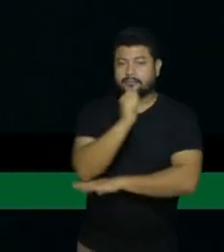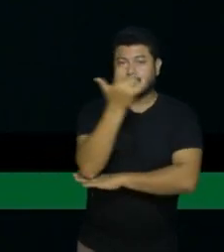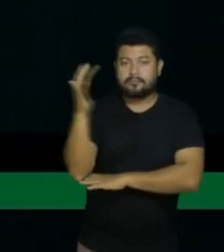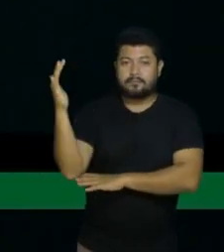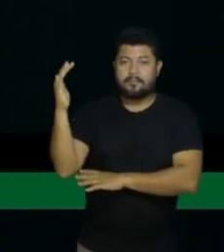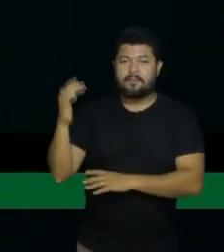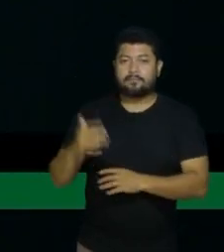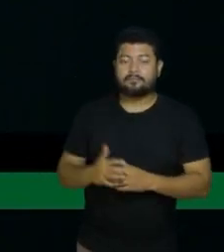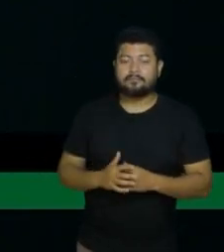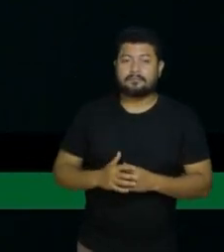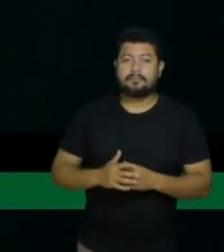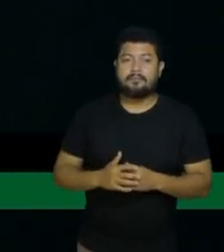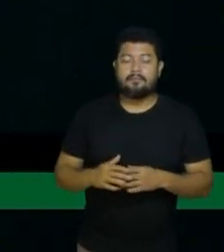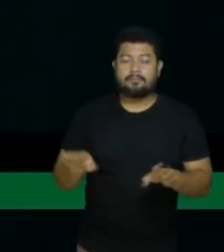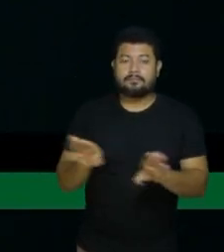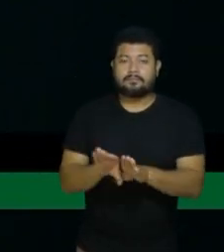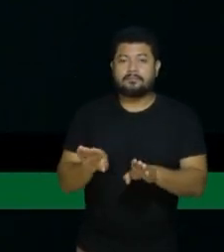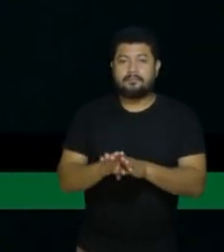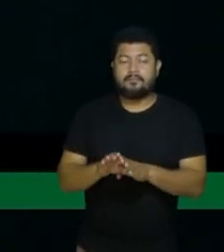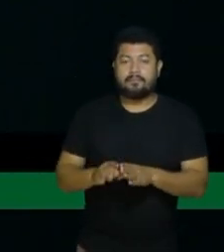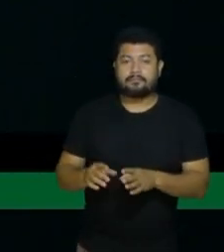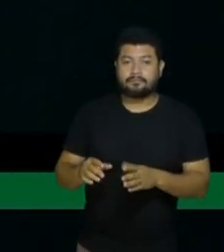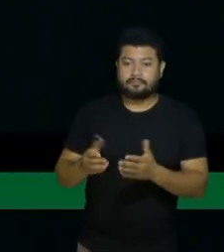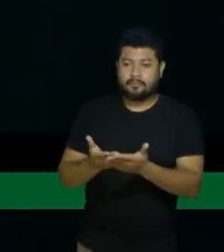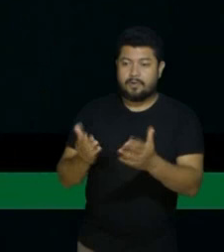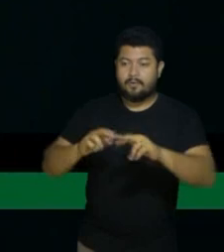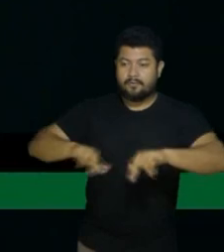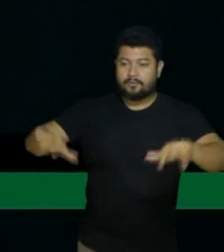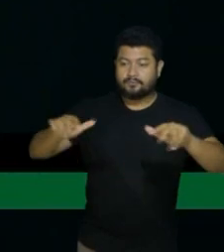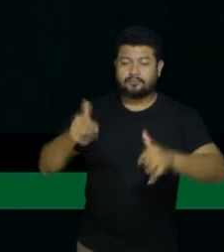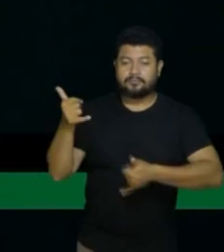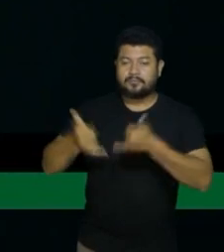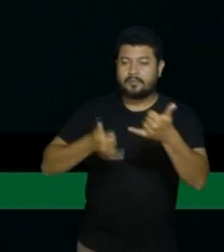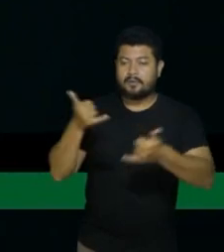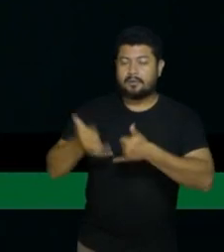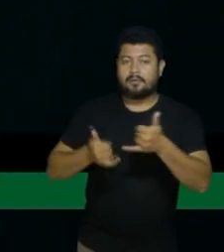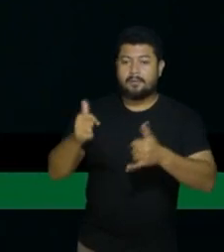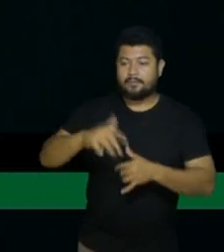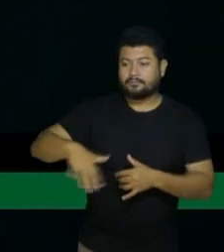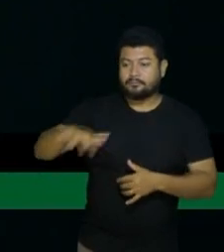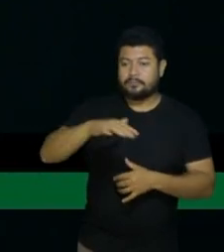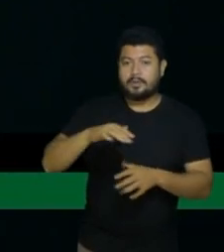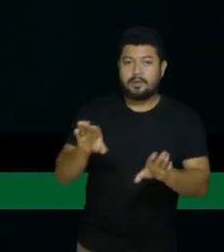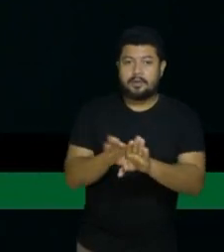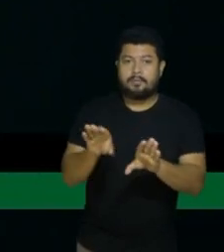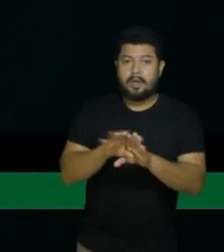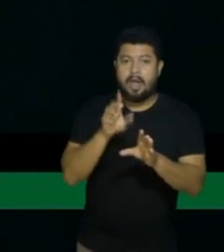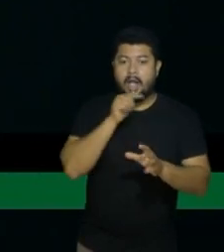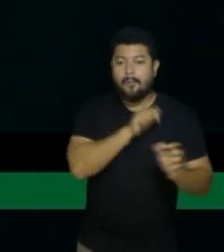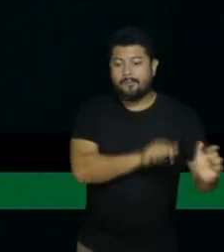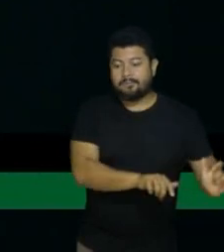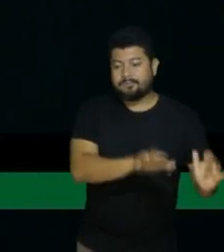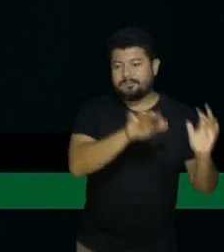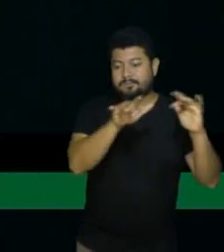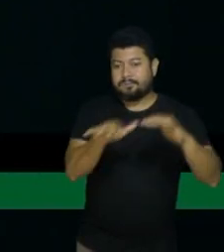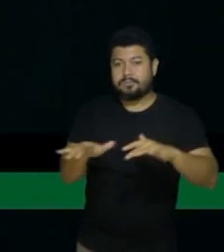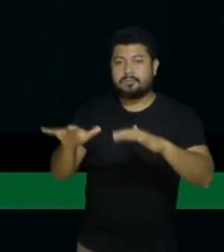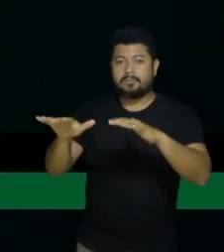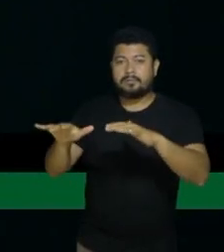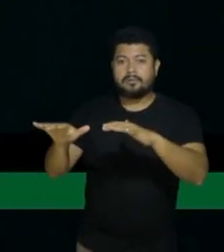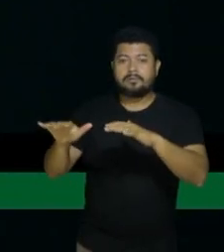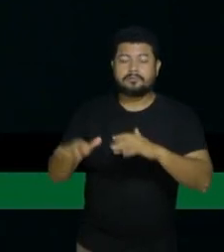que além de ser palco de para milhares de pessoas é uma área de escape da água em tempos de muita